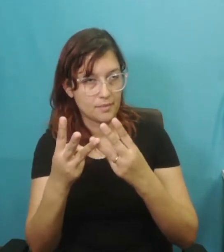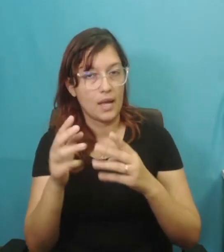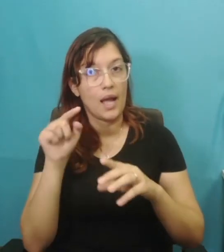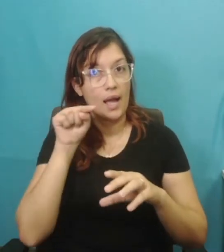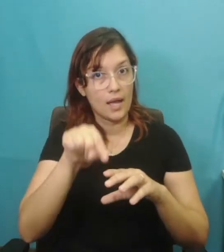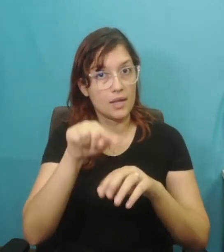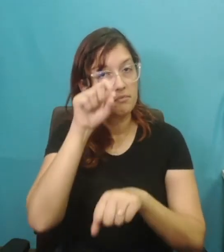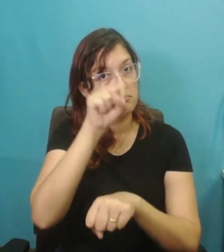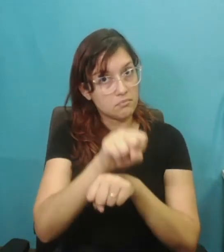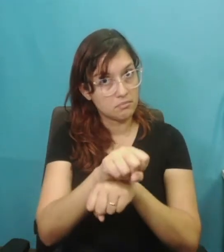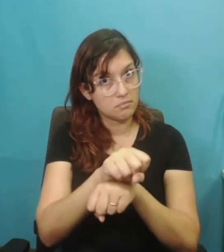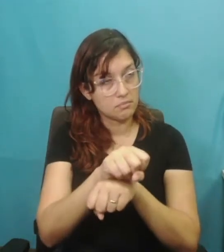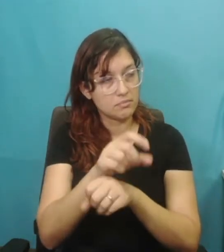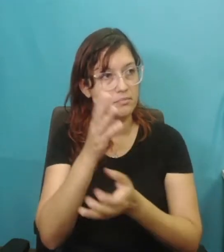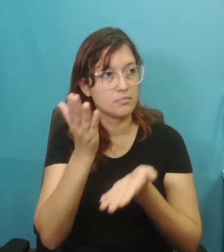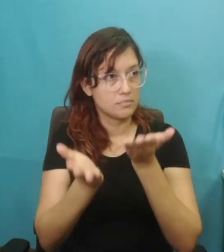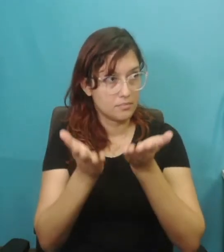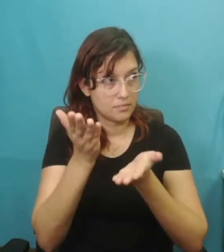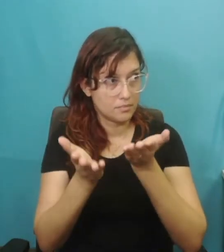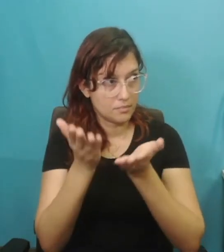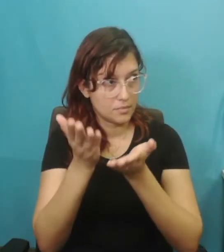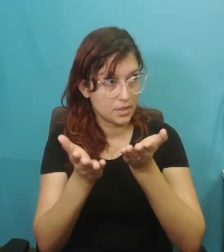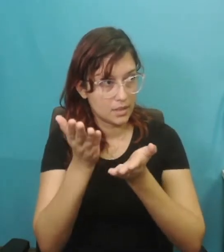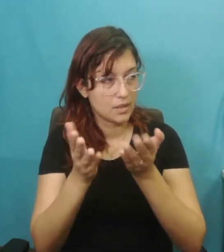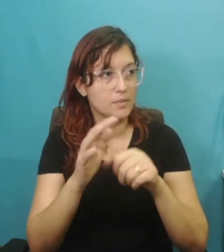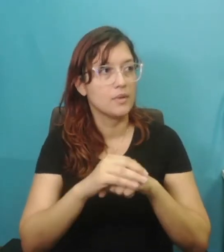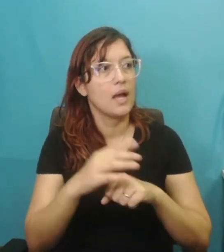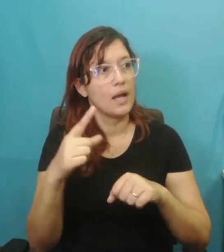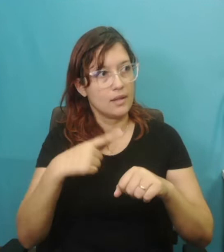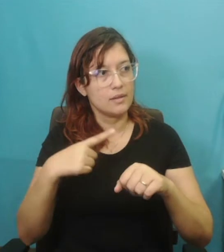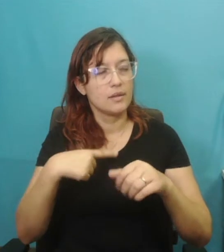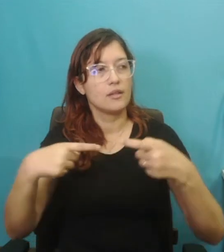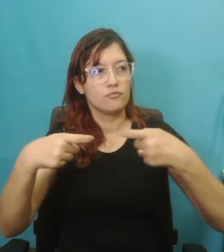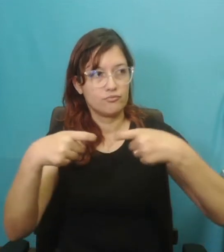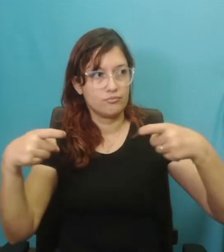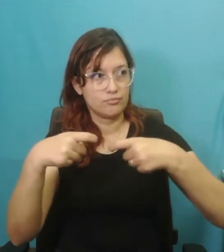E ele tem a massa de 250 gramas.